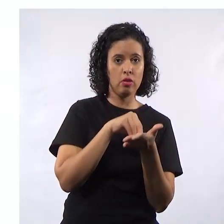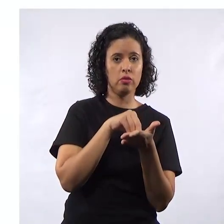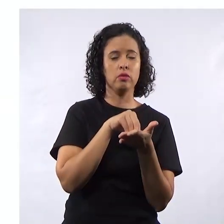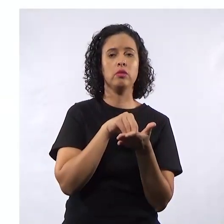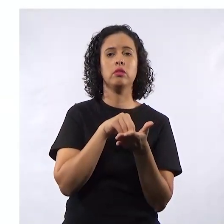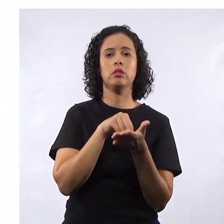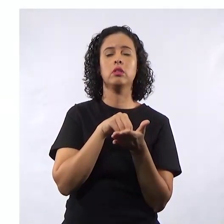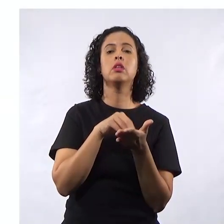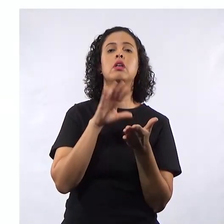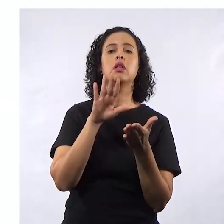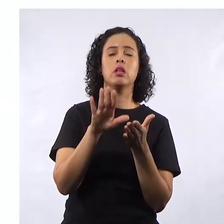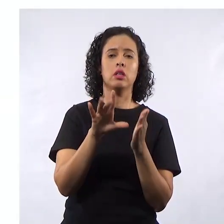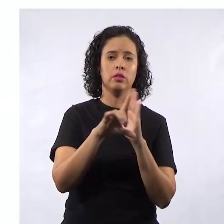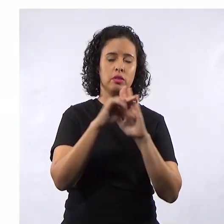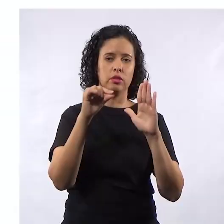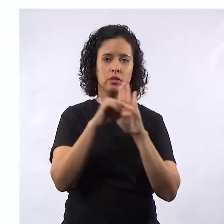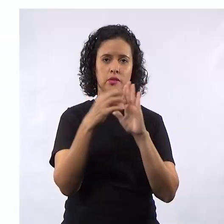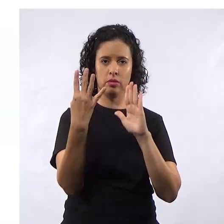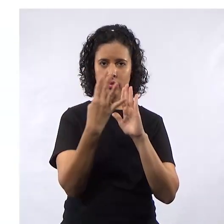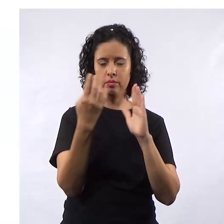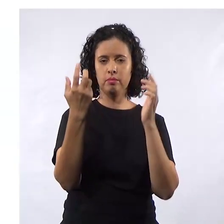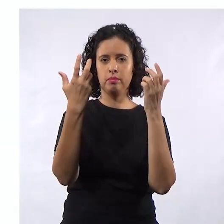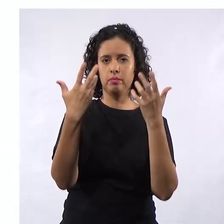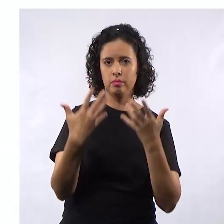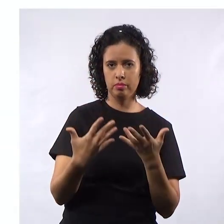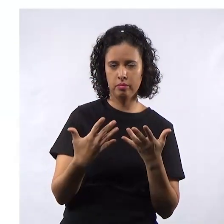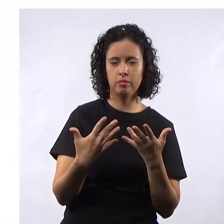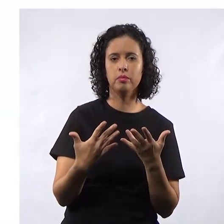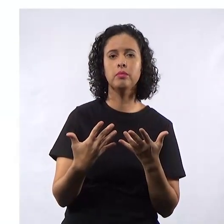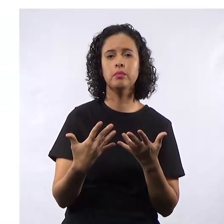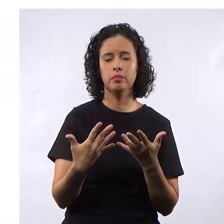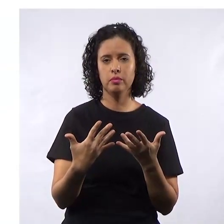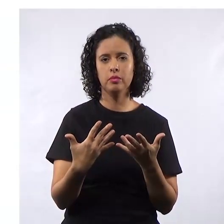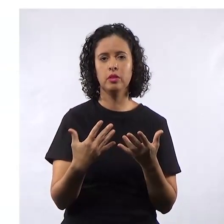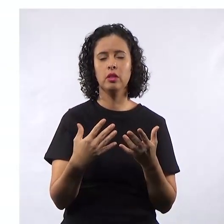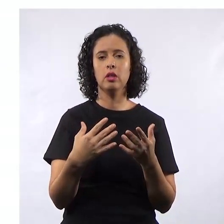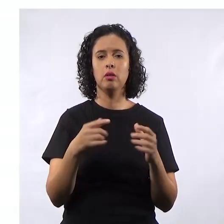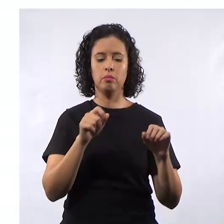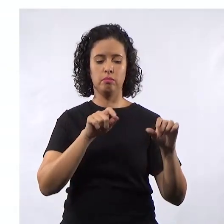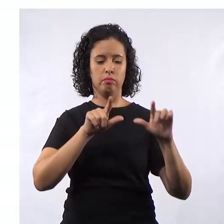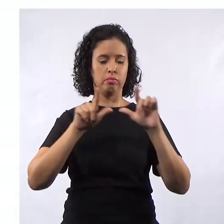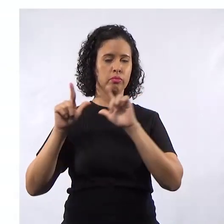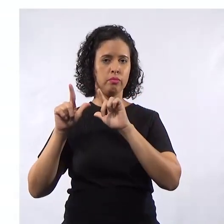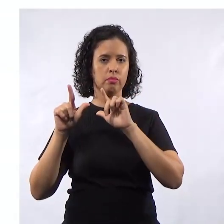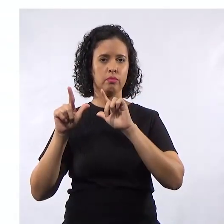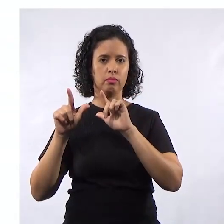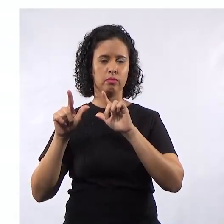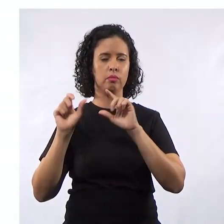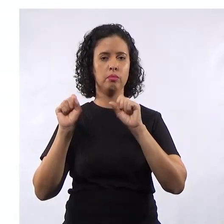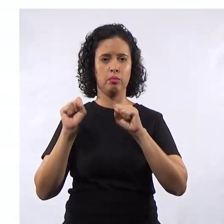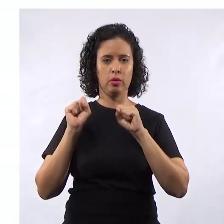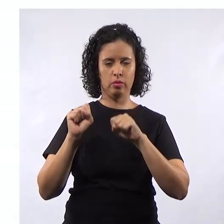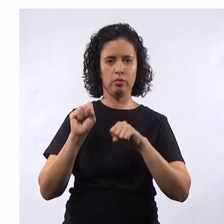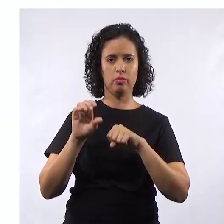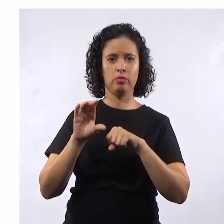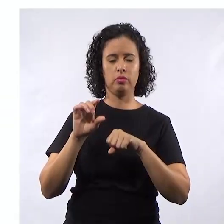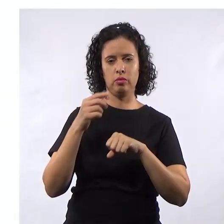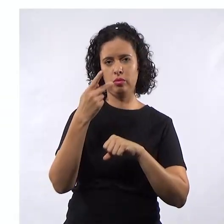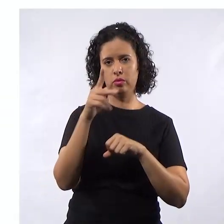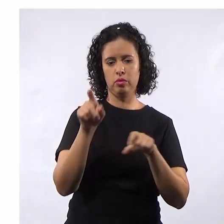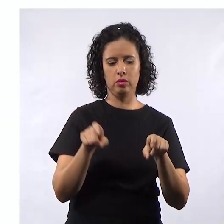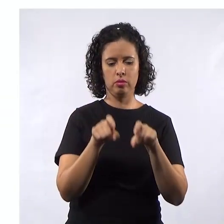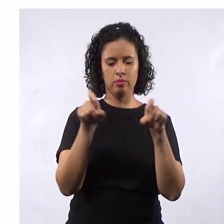ser feito lá no artigo 4º, façam a leitura. Tenho aí com vocês do lado, já abre uma aba aí no cantinho